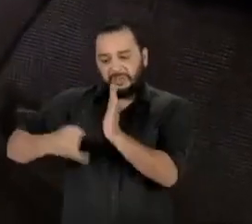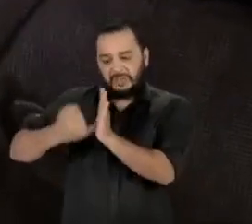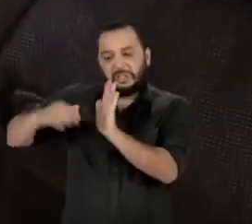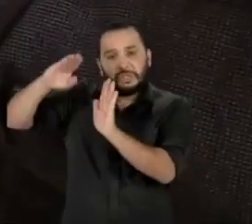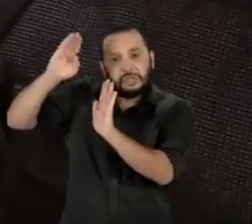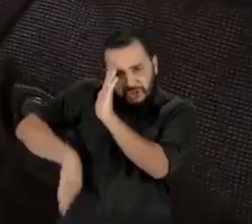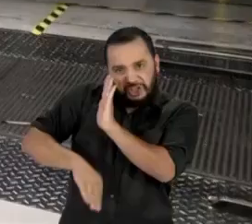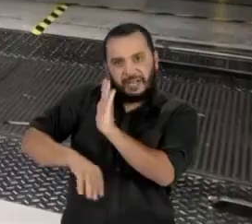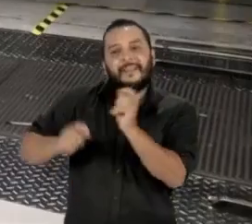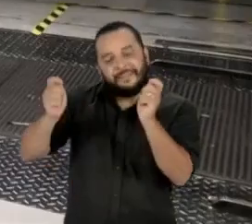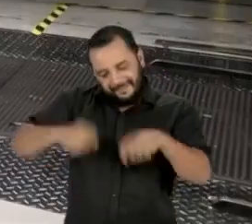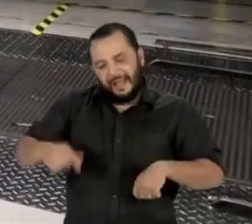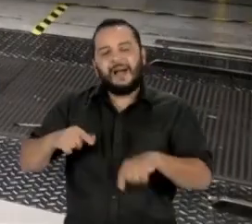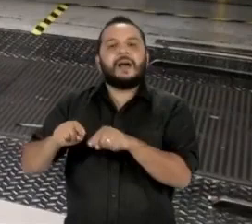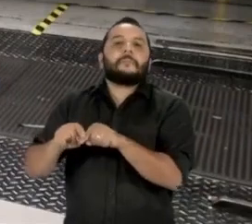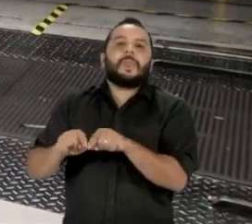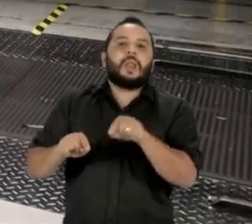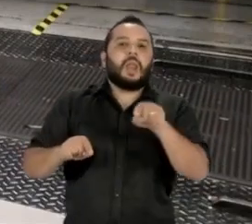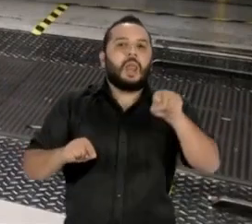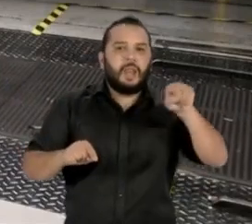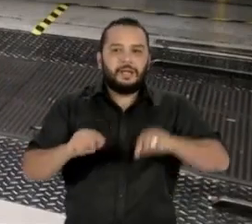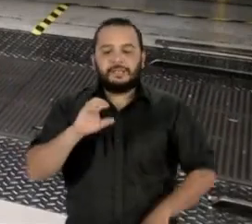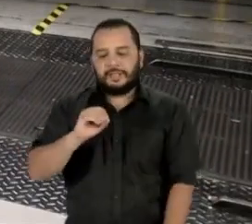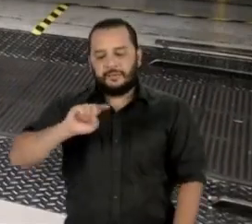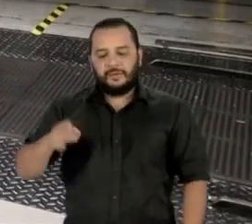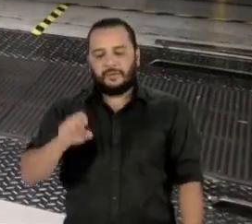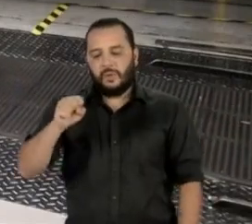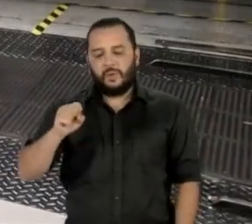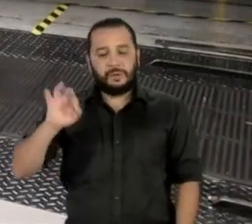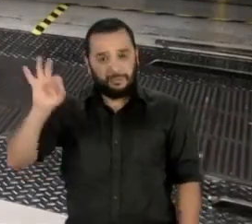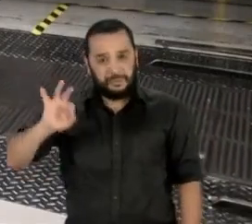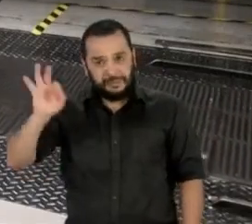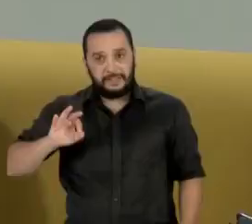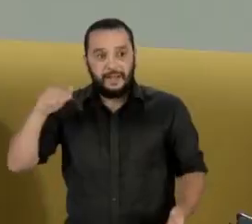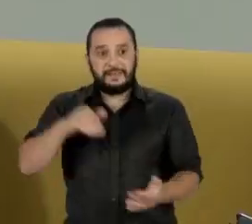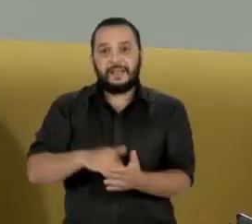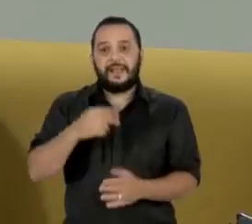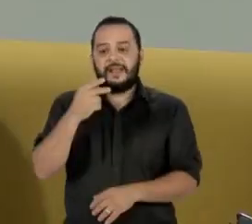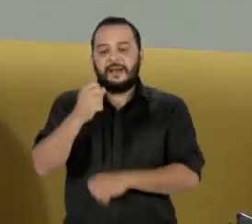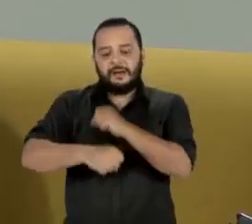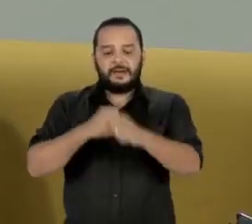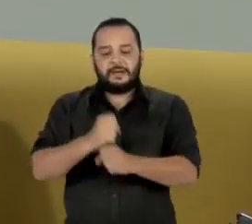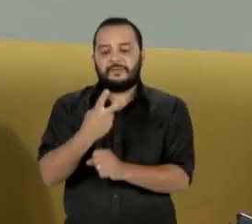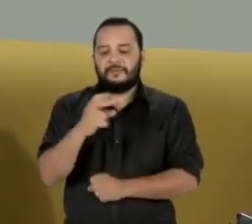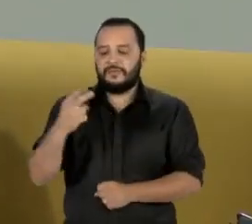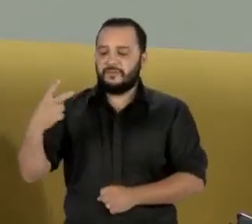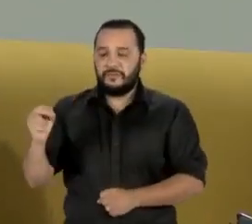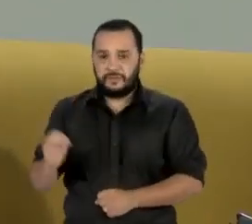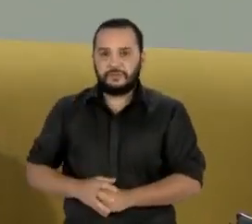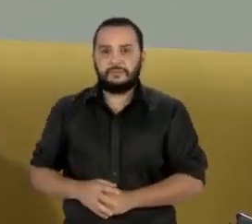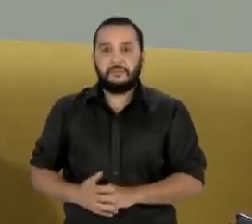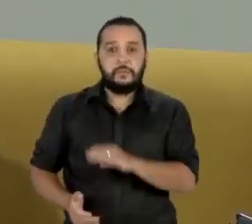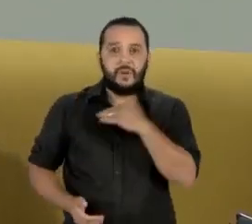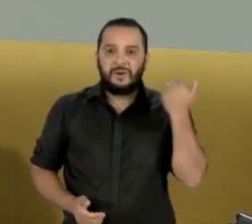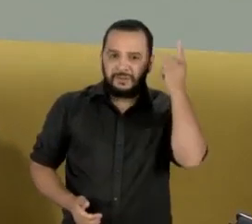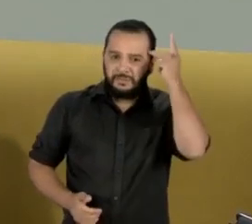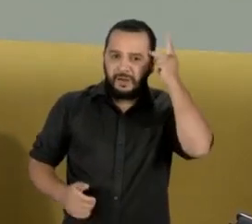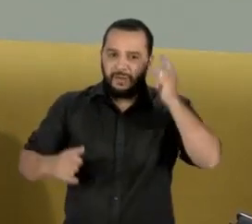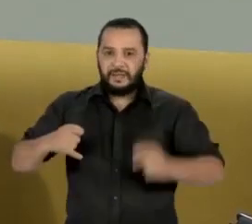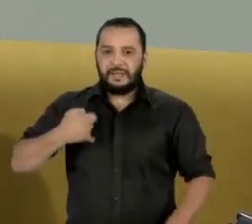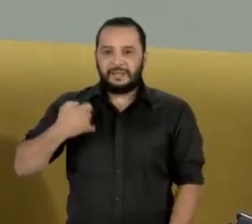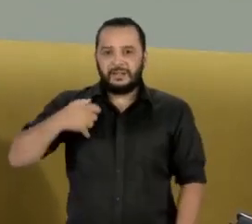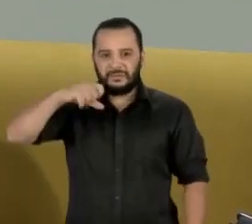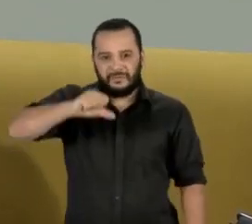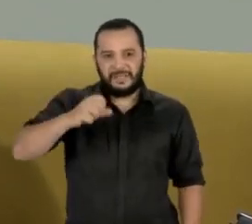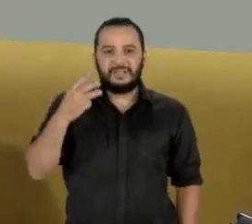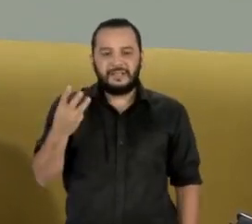crescimento global em 0,8% até o final de 2020. Morre em São Paulo, aos 93